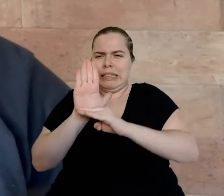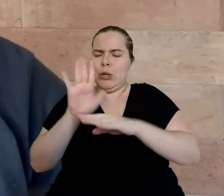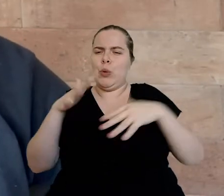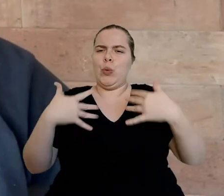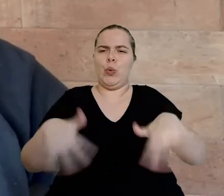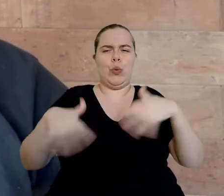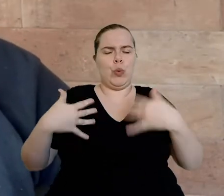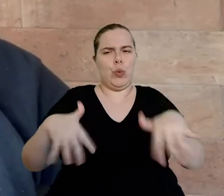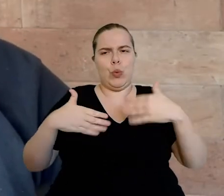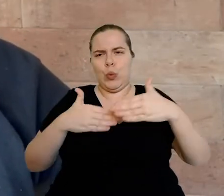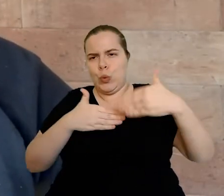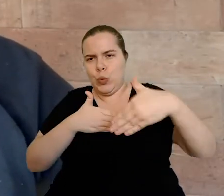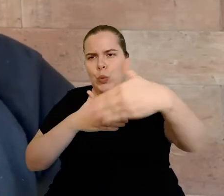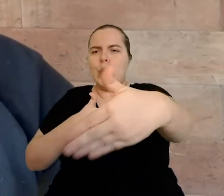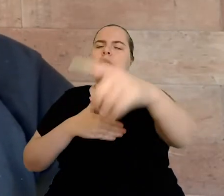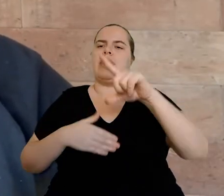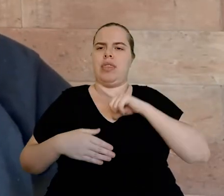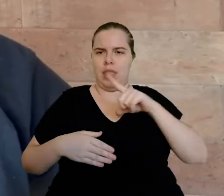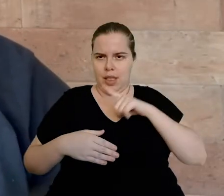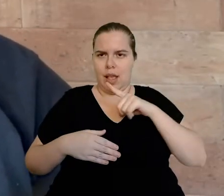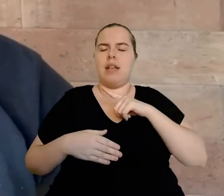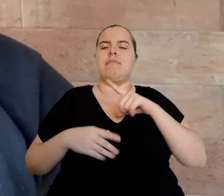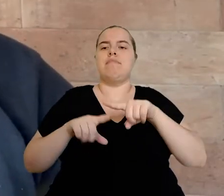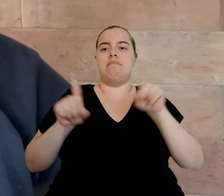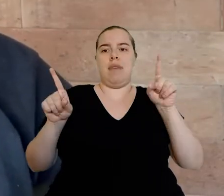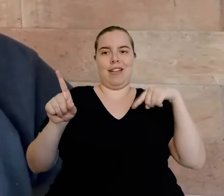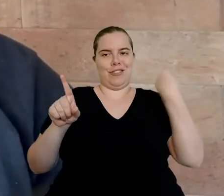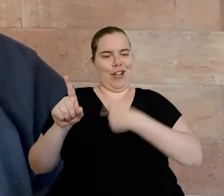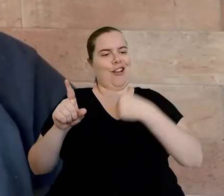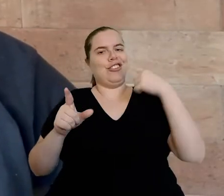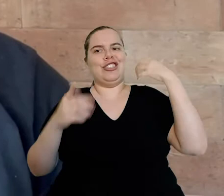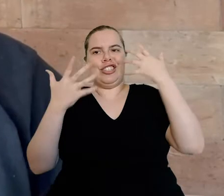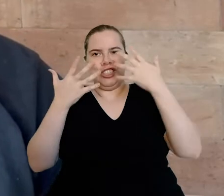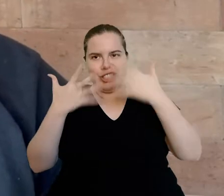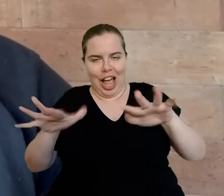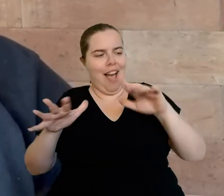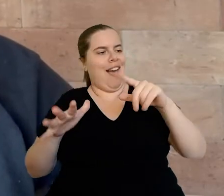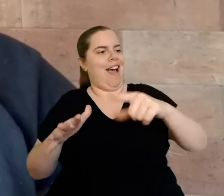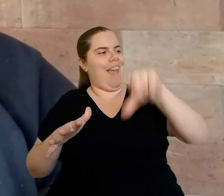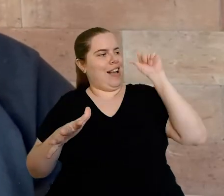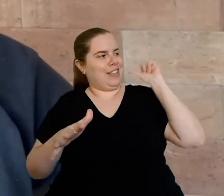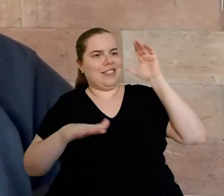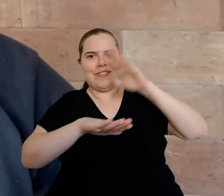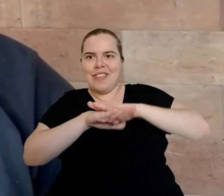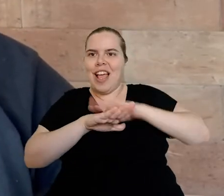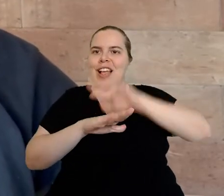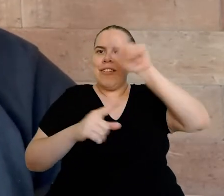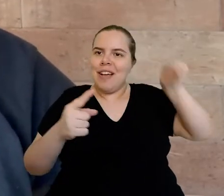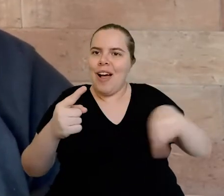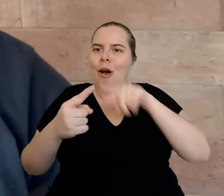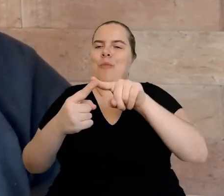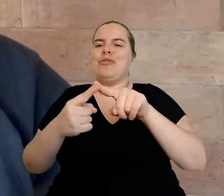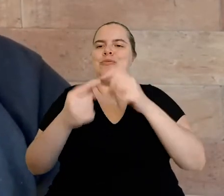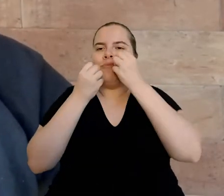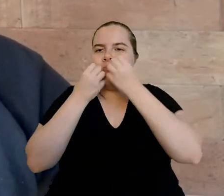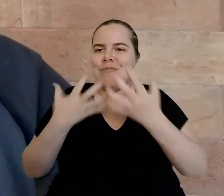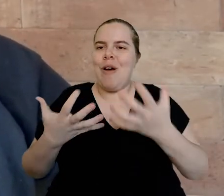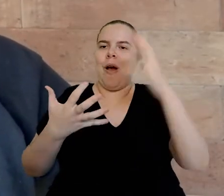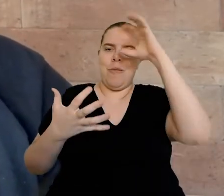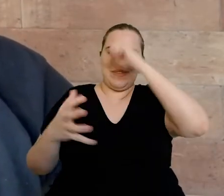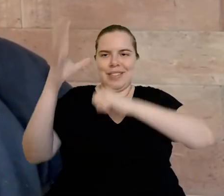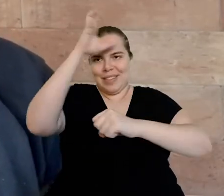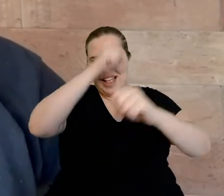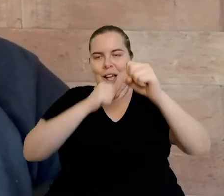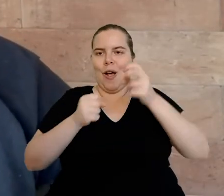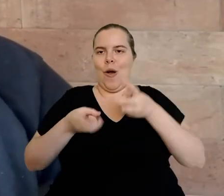jornada longa pela frente. Porém, tudo aquilo que nós já fizemos nos permitiu alcançar resultados e aprendizados para que a